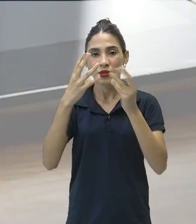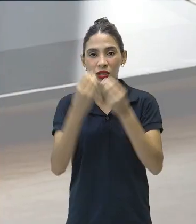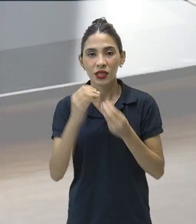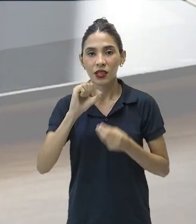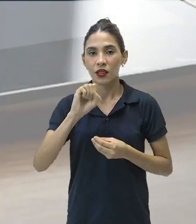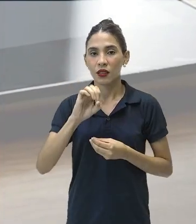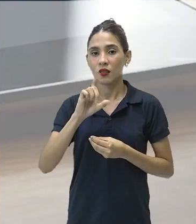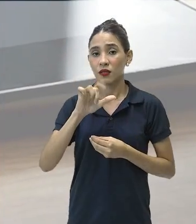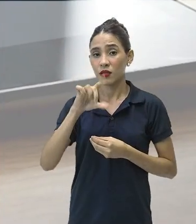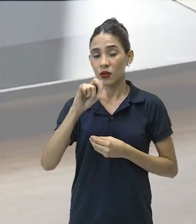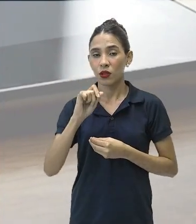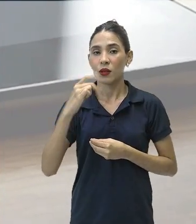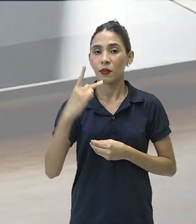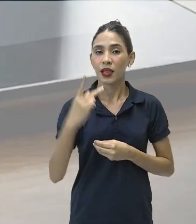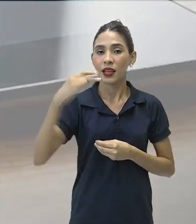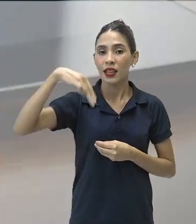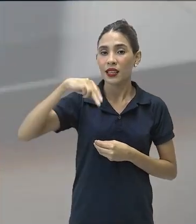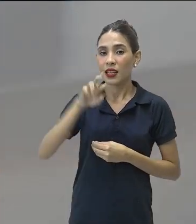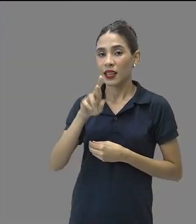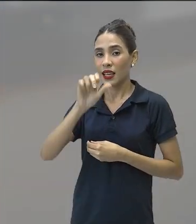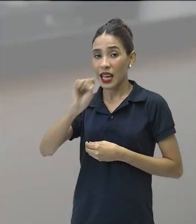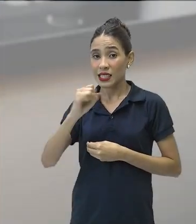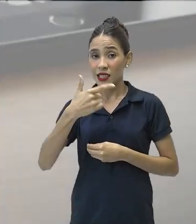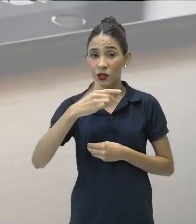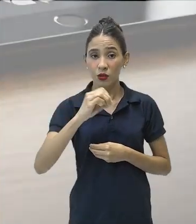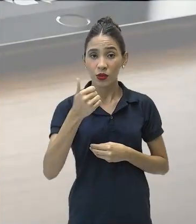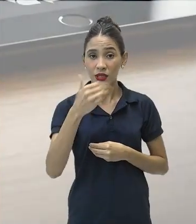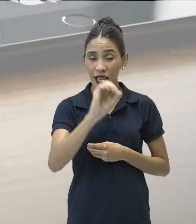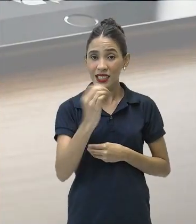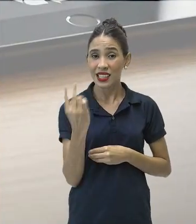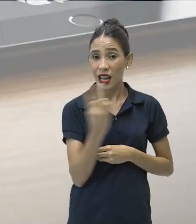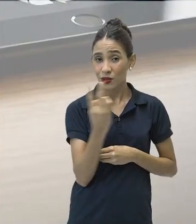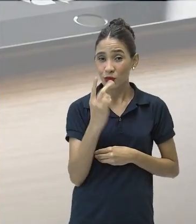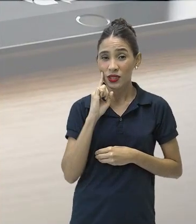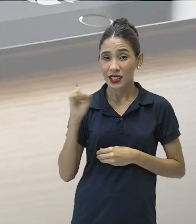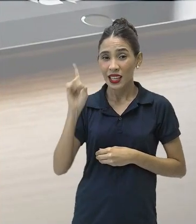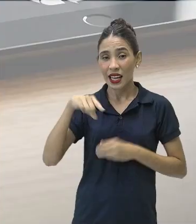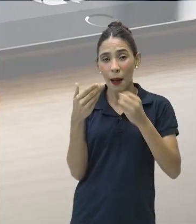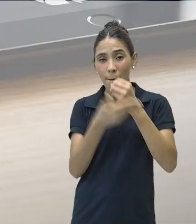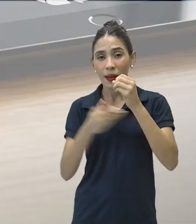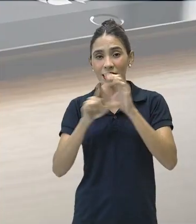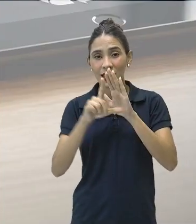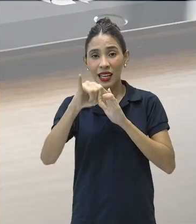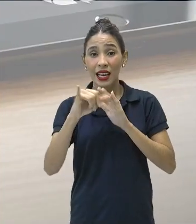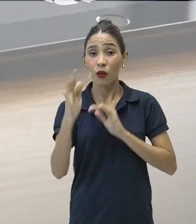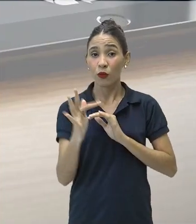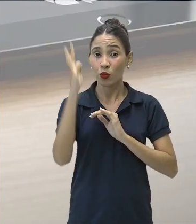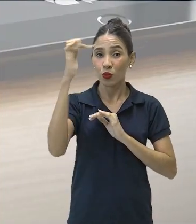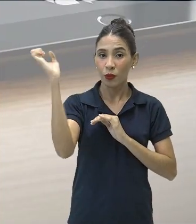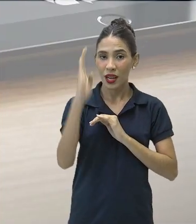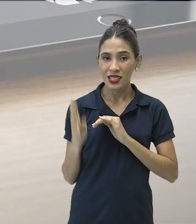Sólidos, PNRS, 2010. Elas são a base legal para o Brasil do futuro.